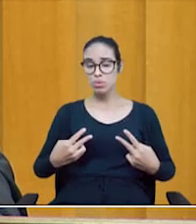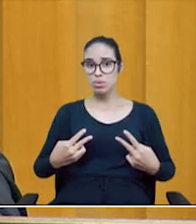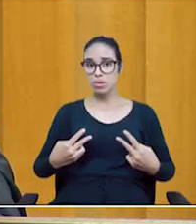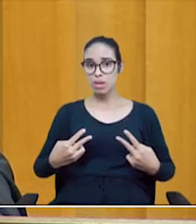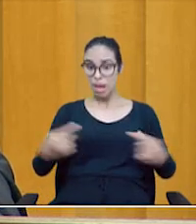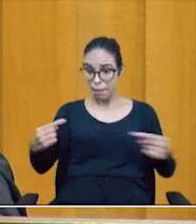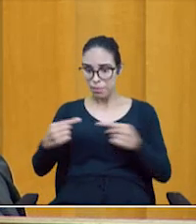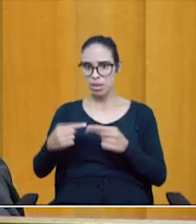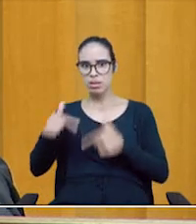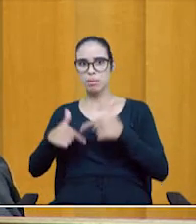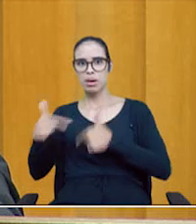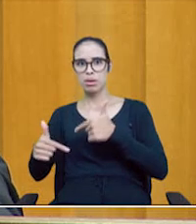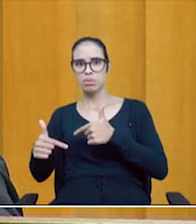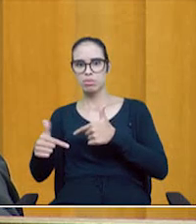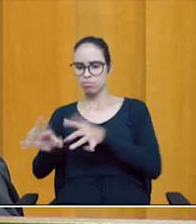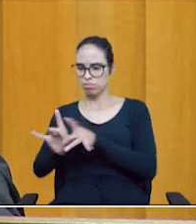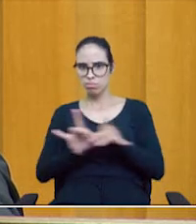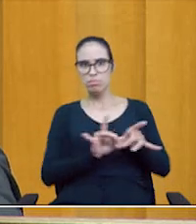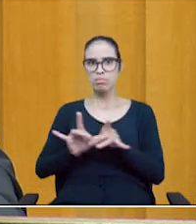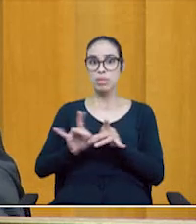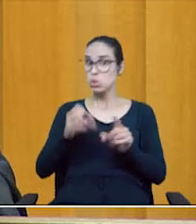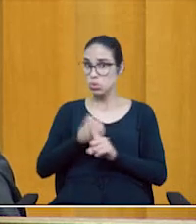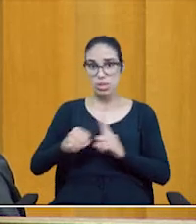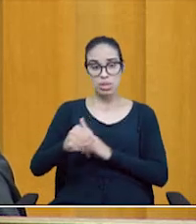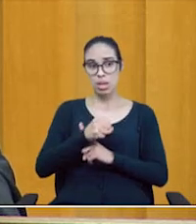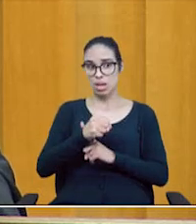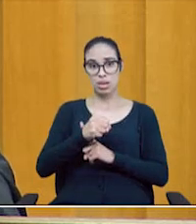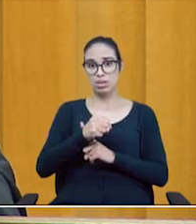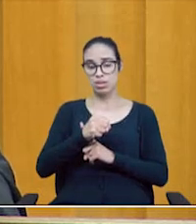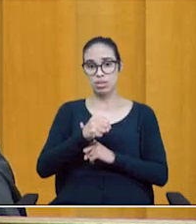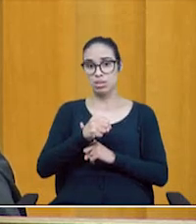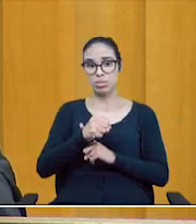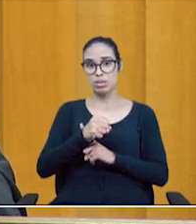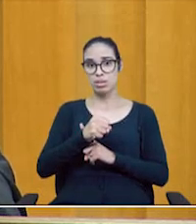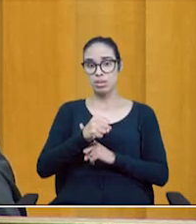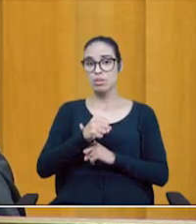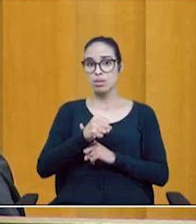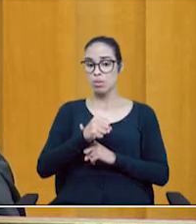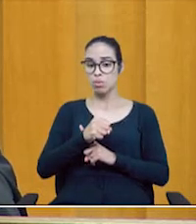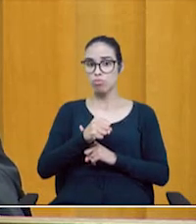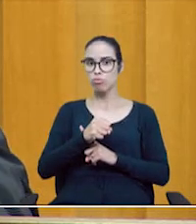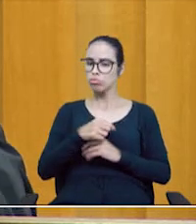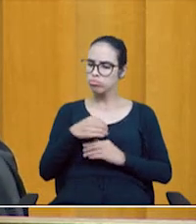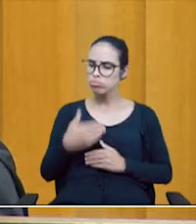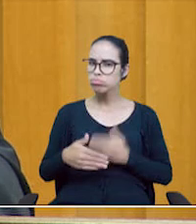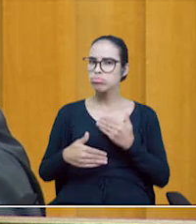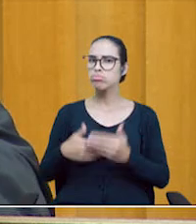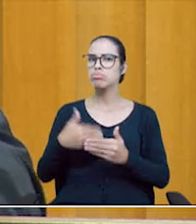civilizatório que a sociedade, que a comunidade e depois a sociedade humana conseguiu construir como a forma